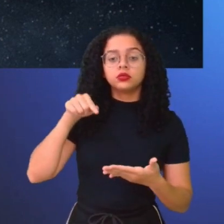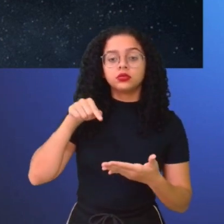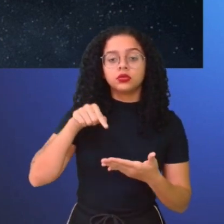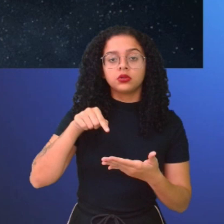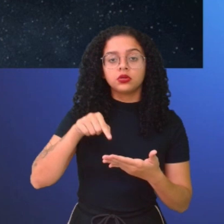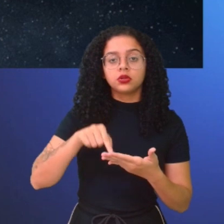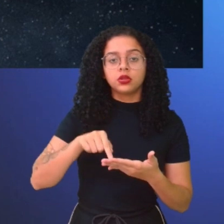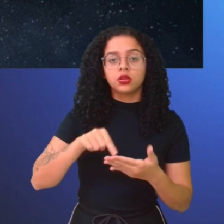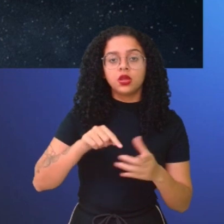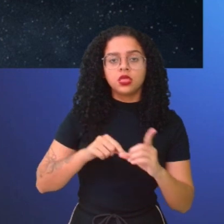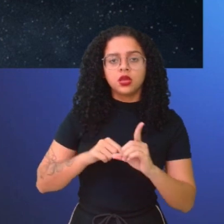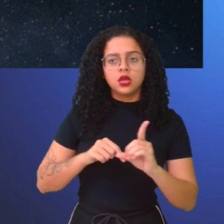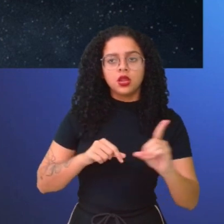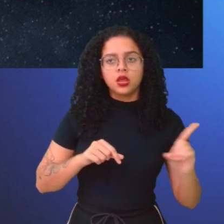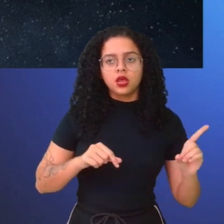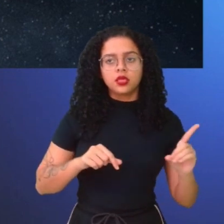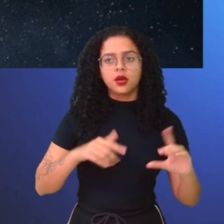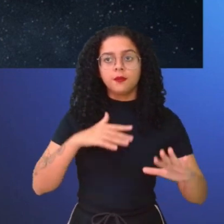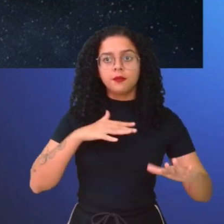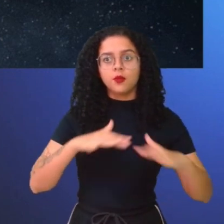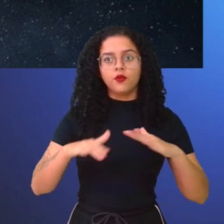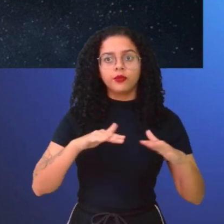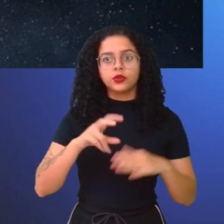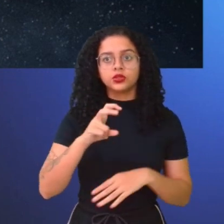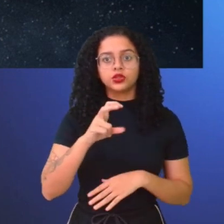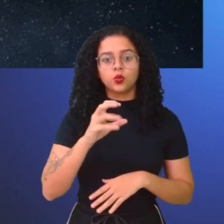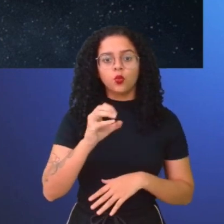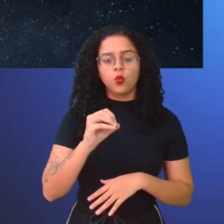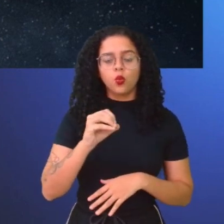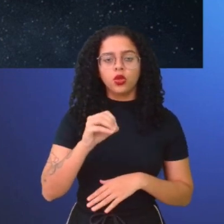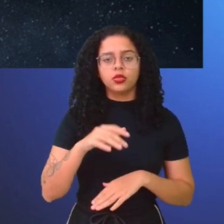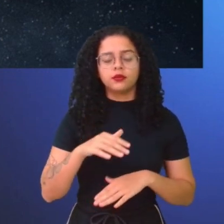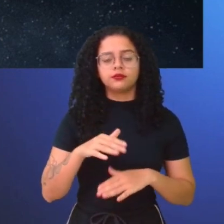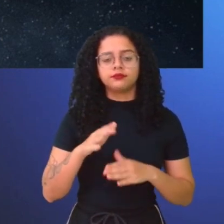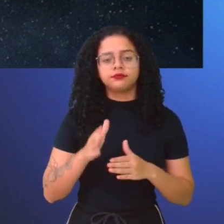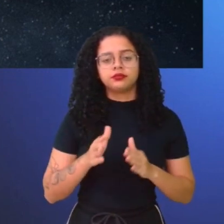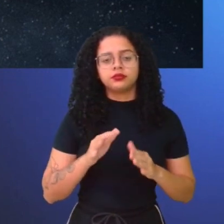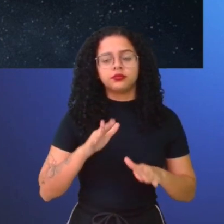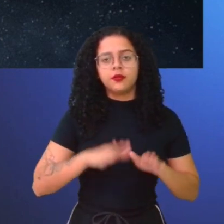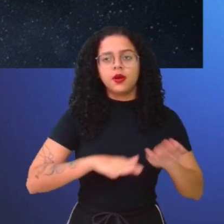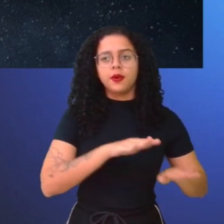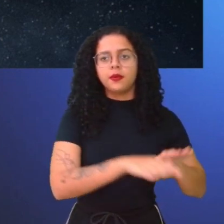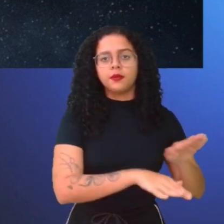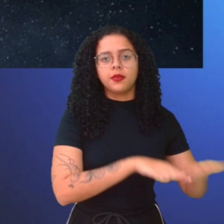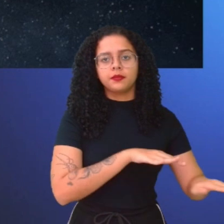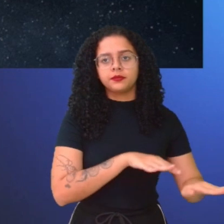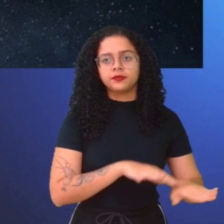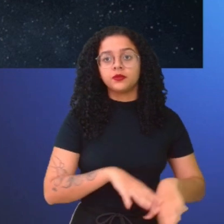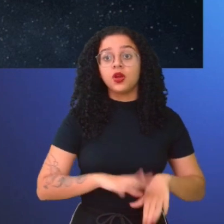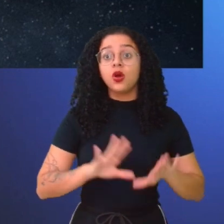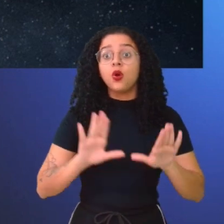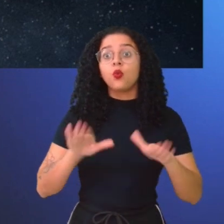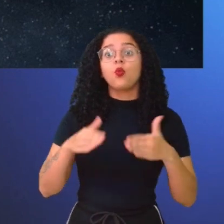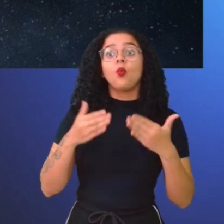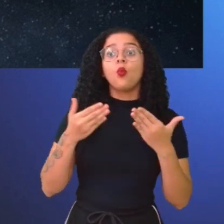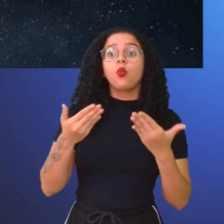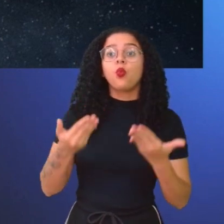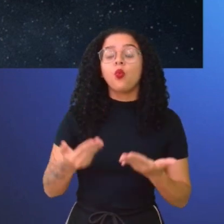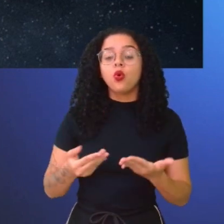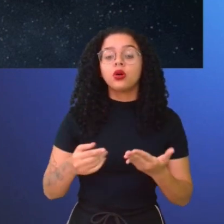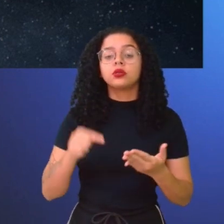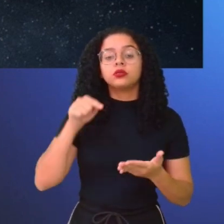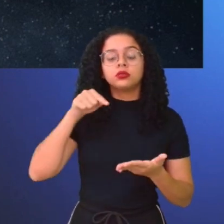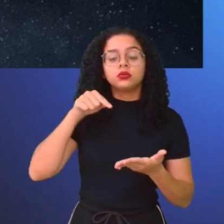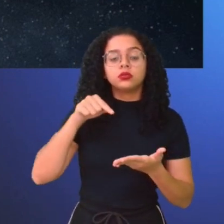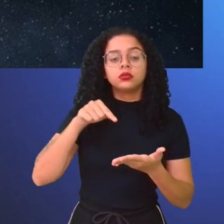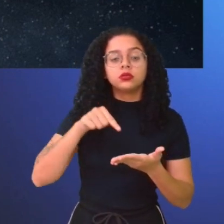mova 50 passos. Ou seja, ele entende ali que eu tenho que ir para a direita 50 passos do Scratch. Quando a tecla para a